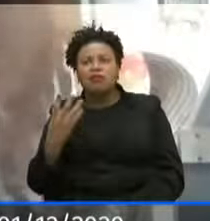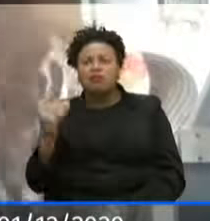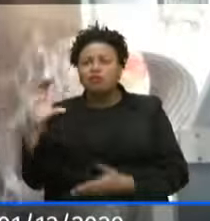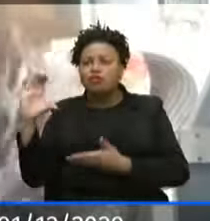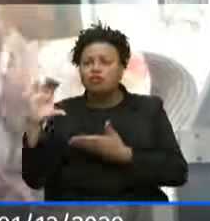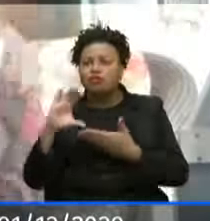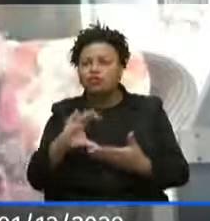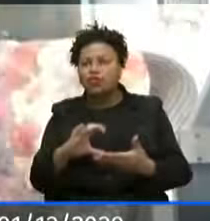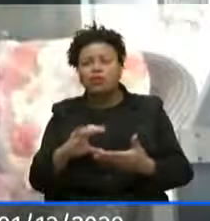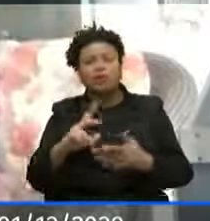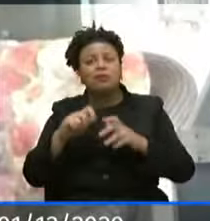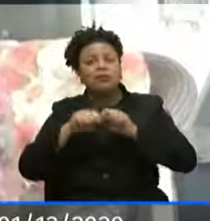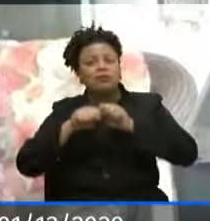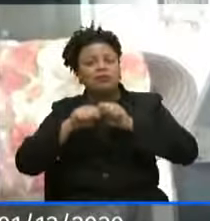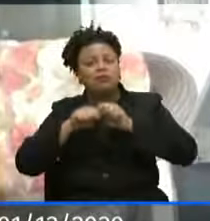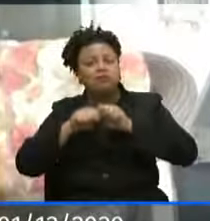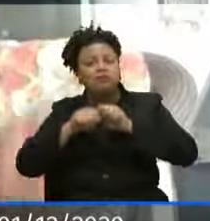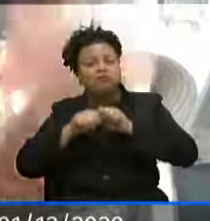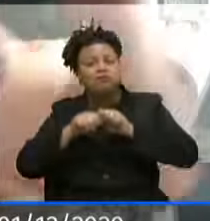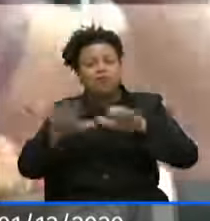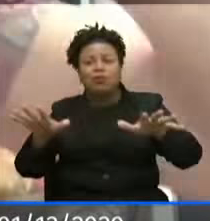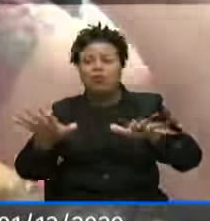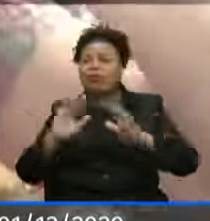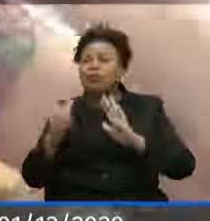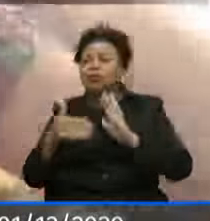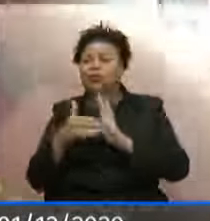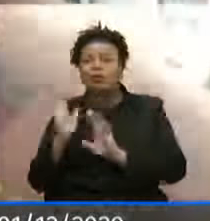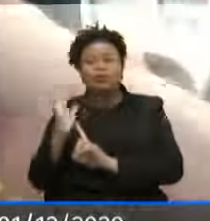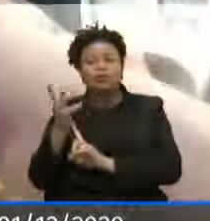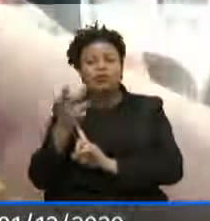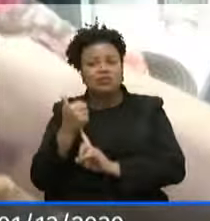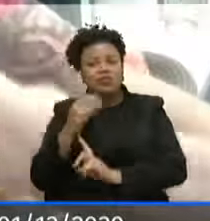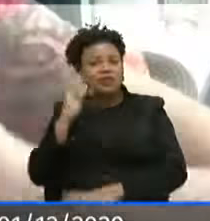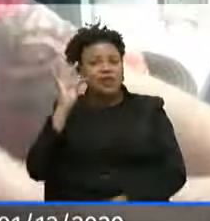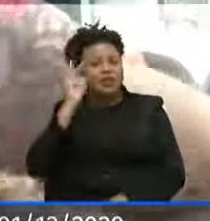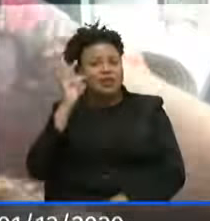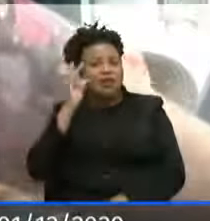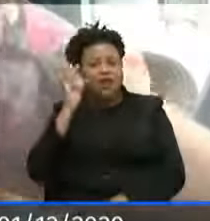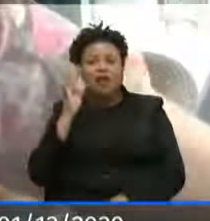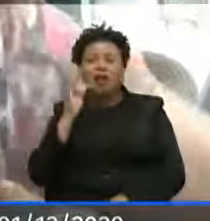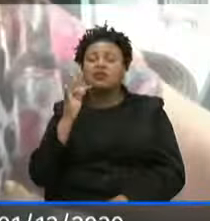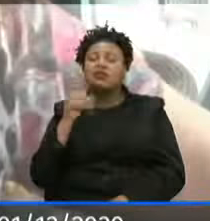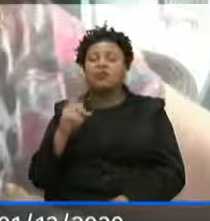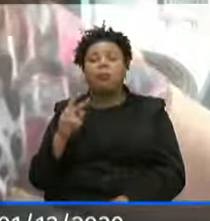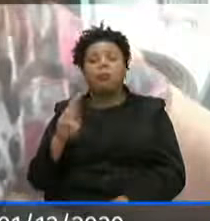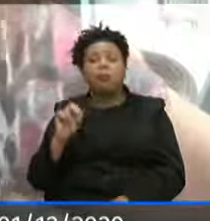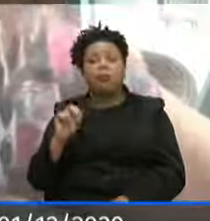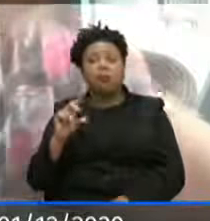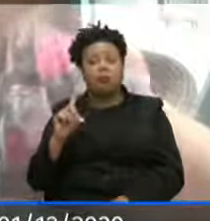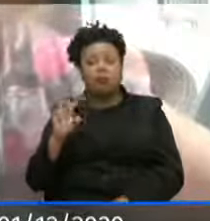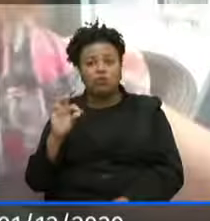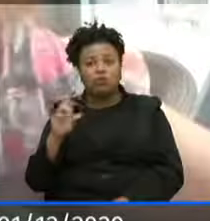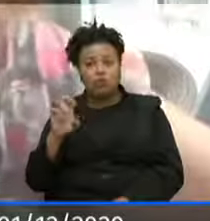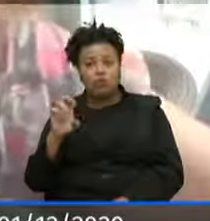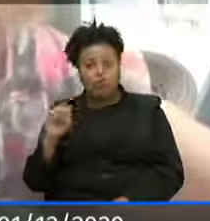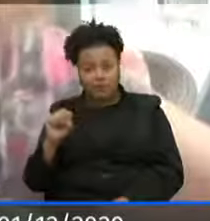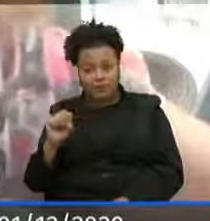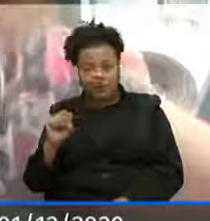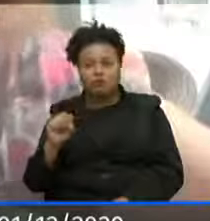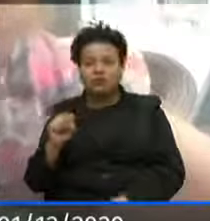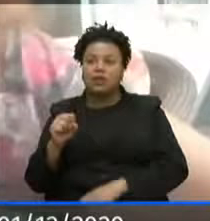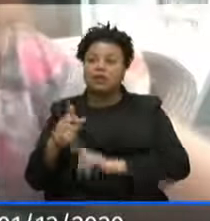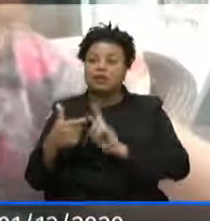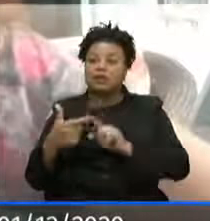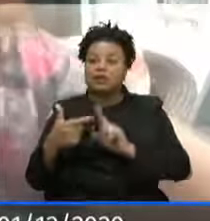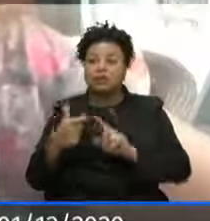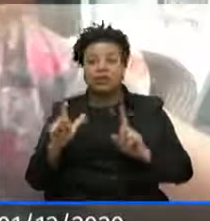tem que chegar em todas os artistas, técnicos, produtores de eventos. Segundo, nós temos